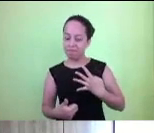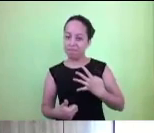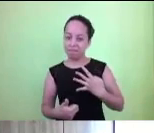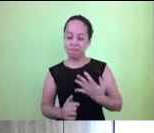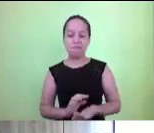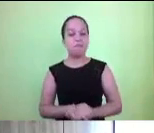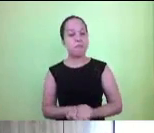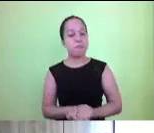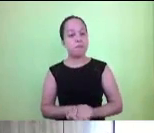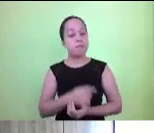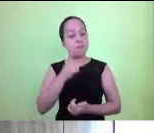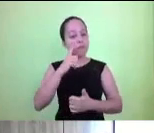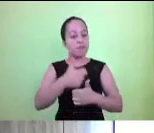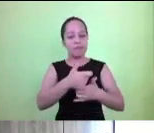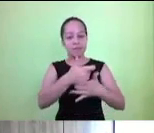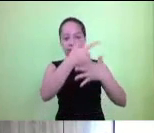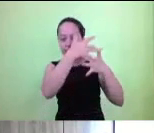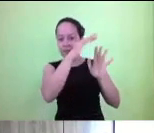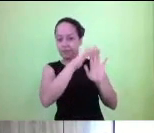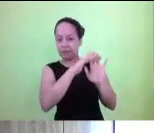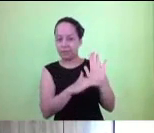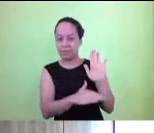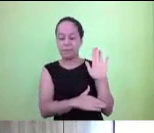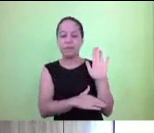Vamos gerar a lista.